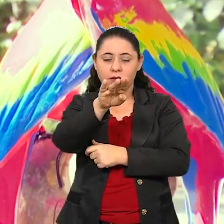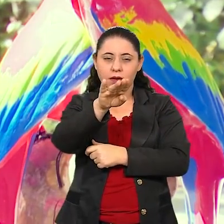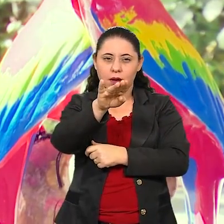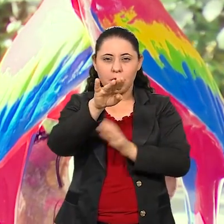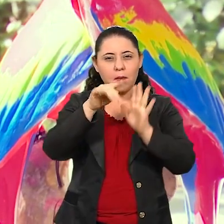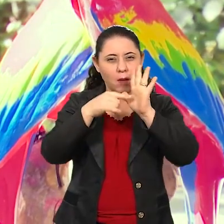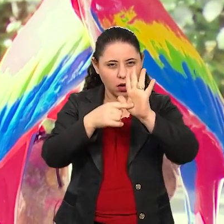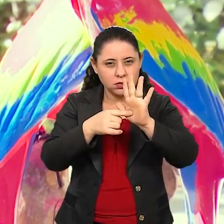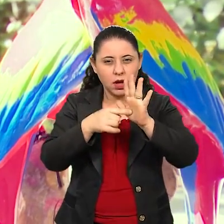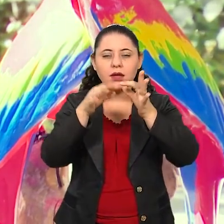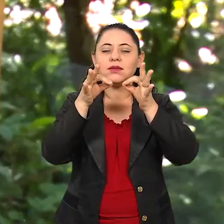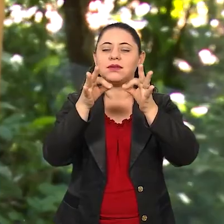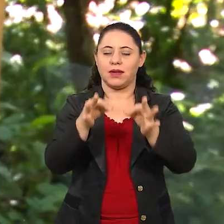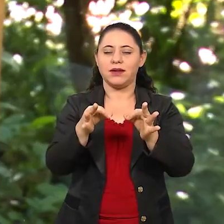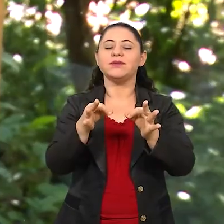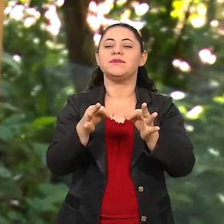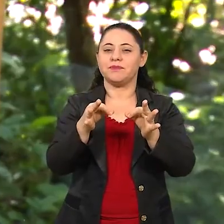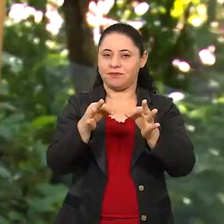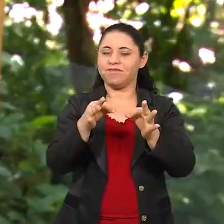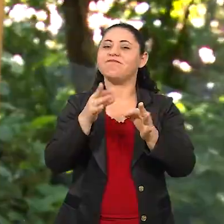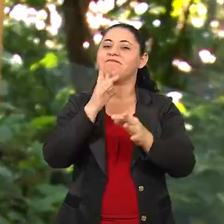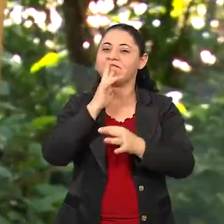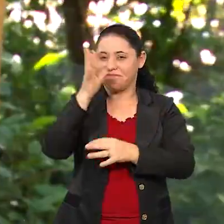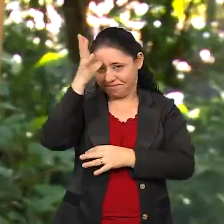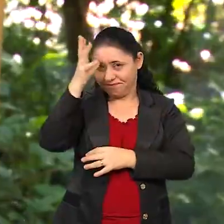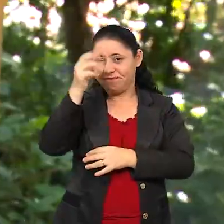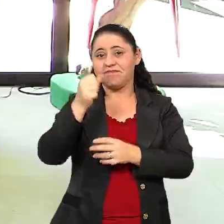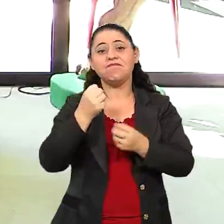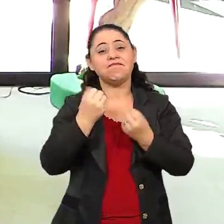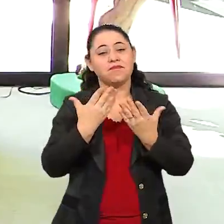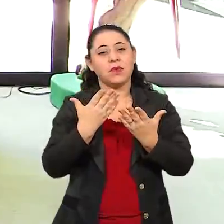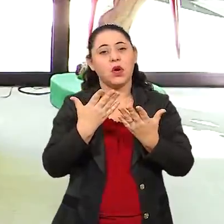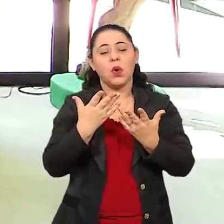que nós acertamos e o resultado